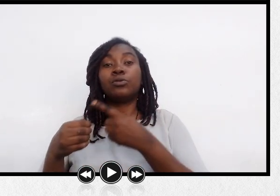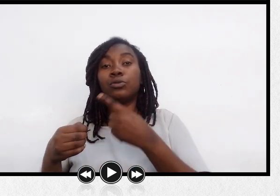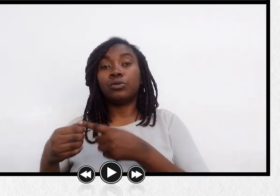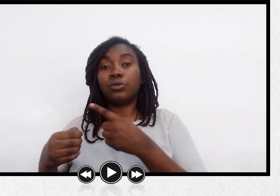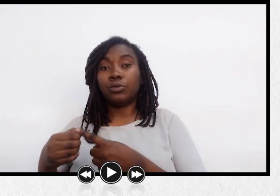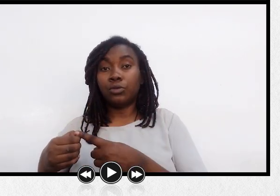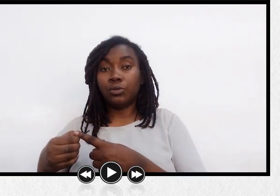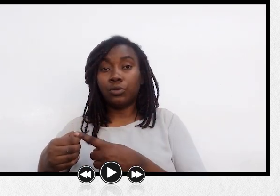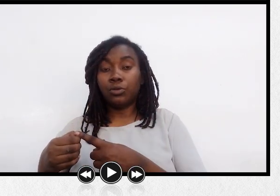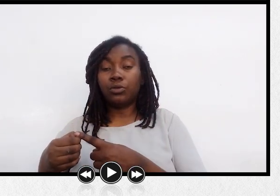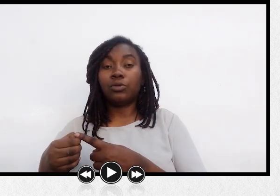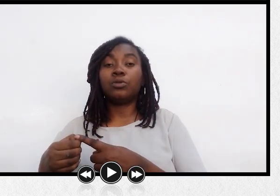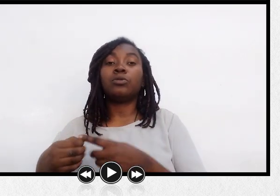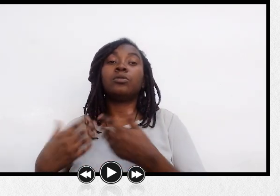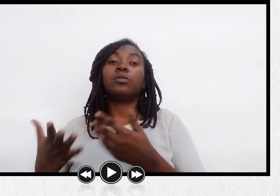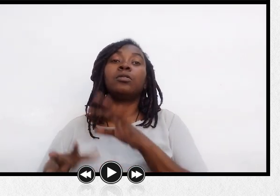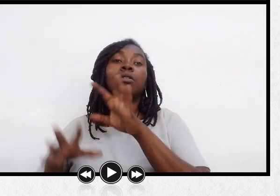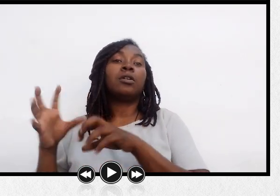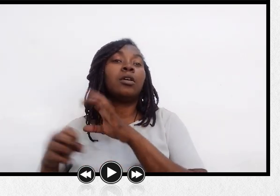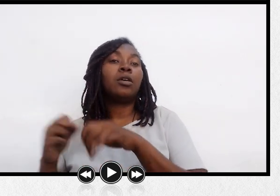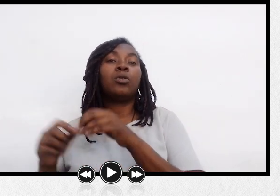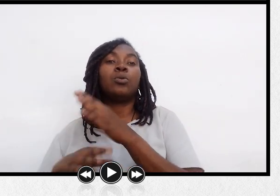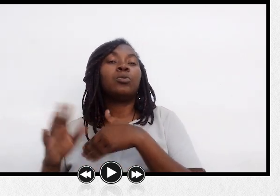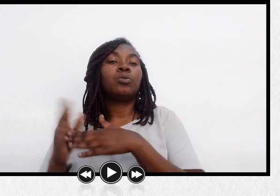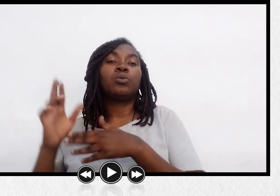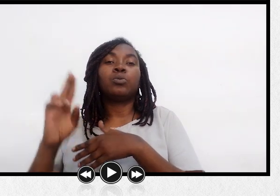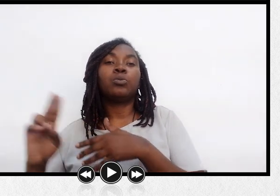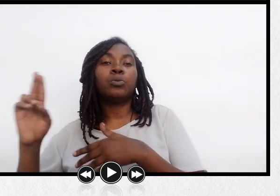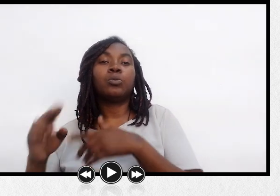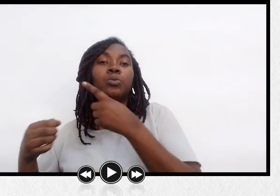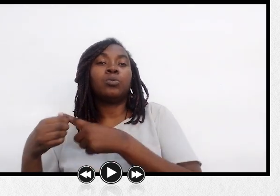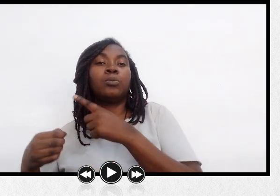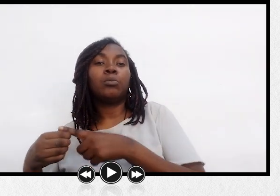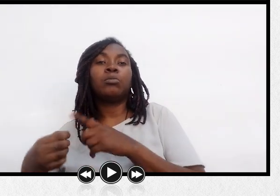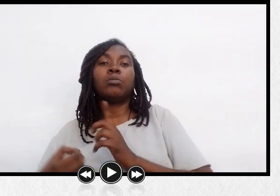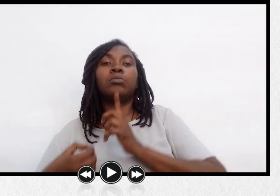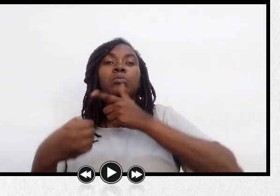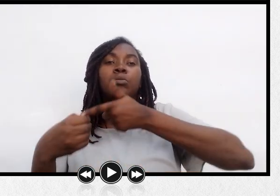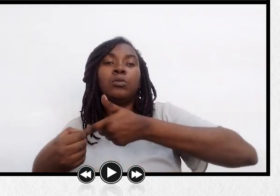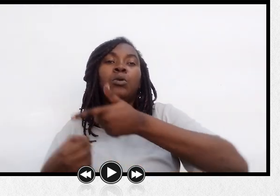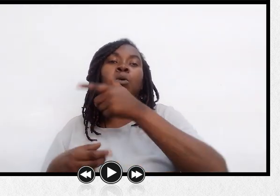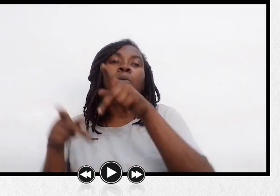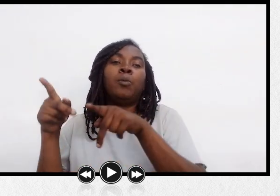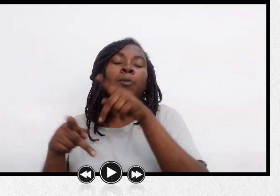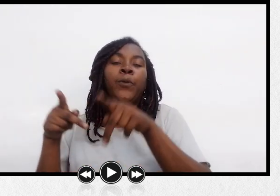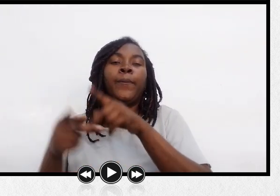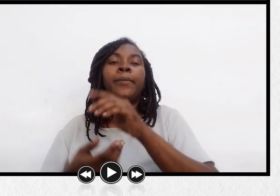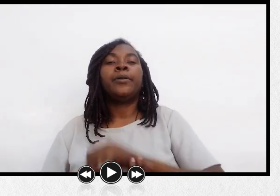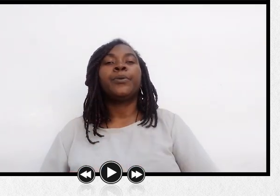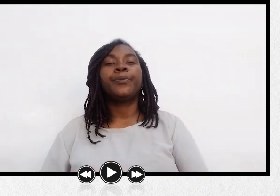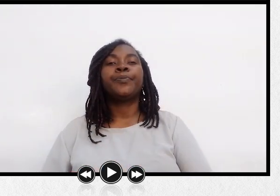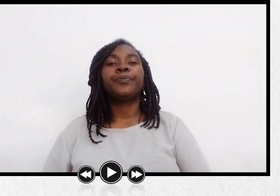ela pega todos os usos urbanos de abastecimento público, os usos